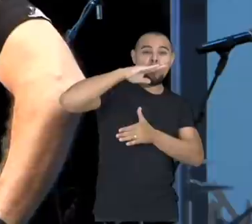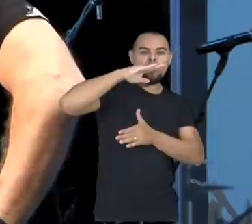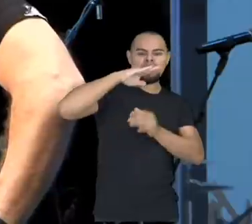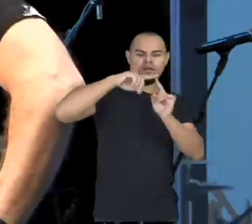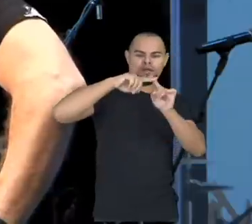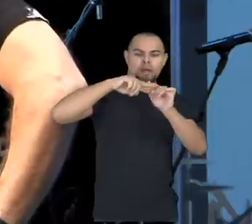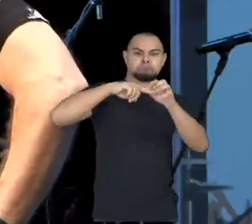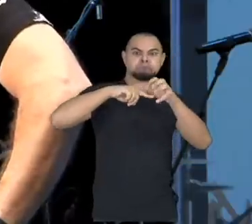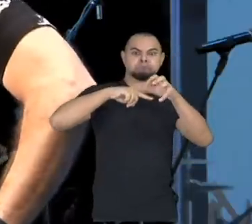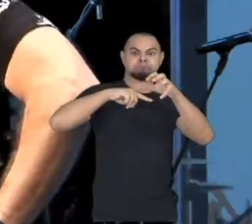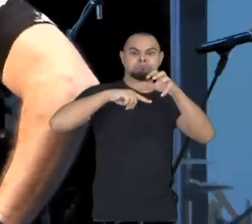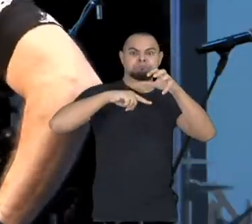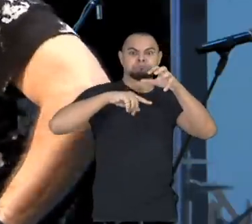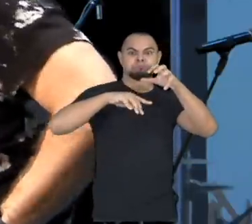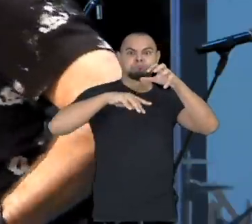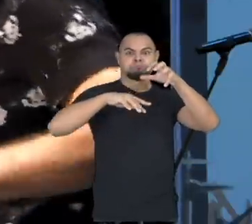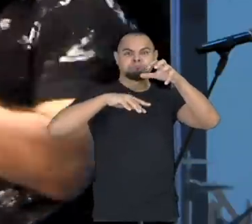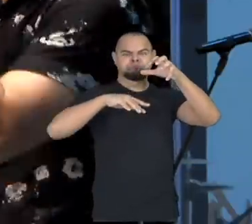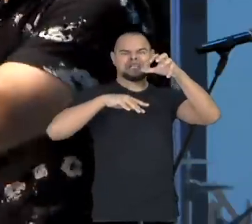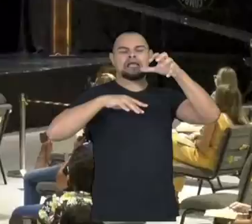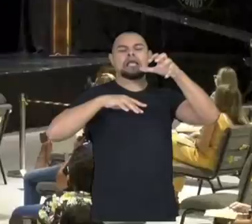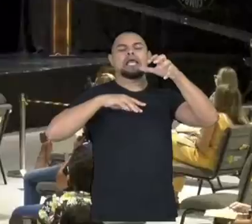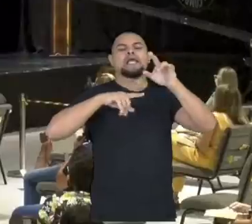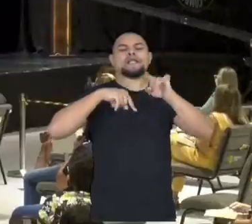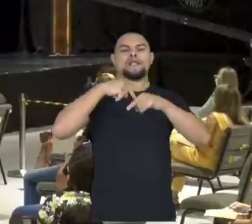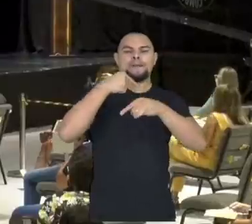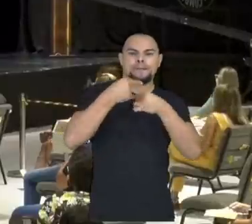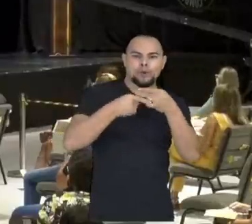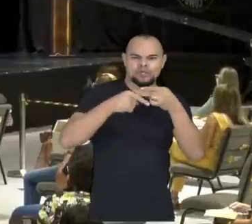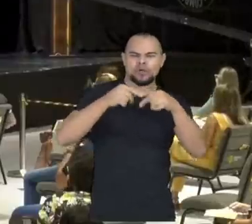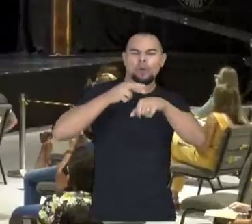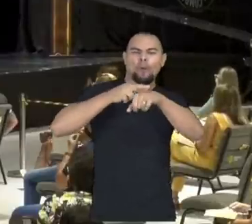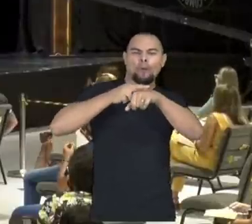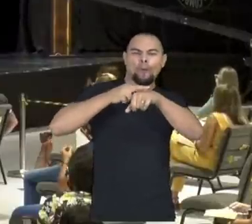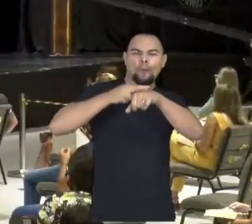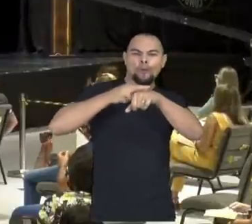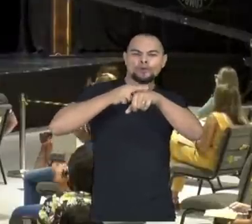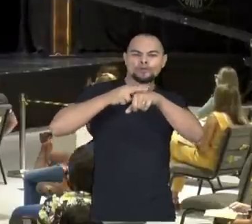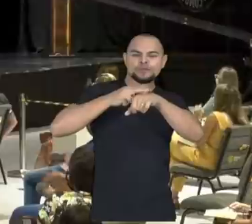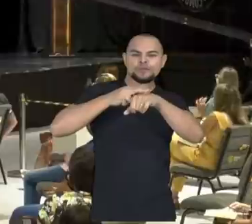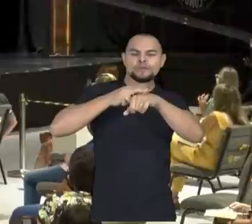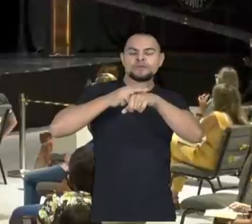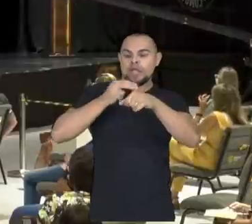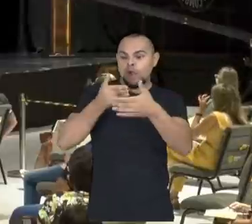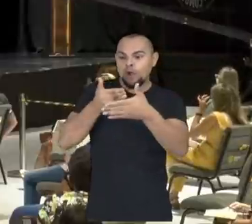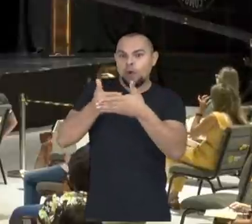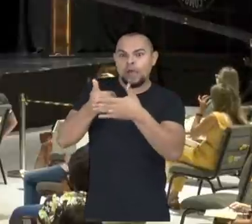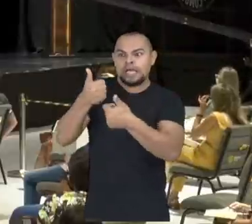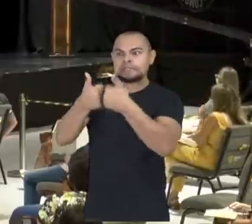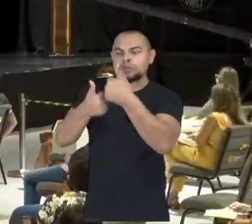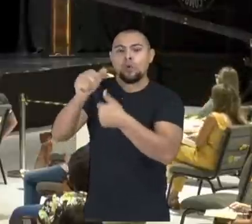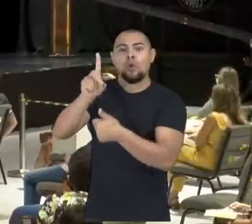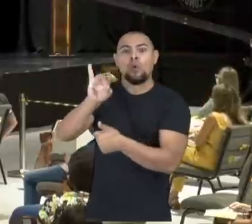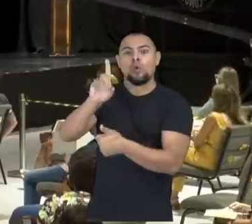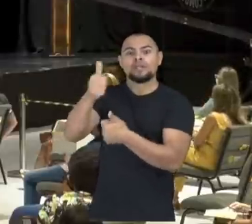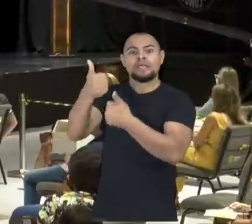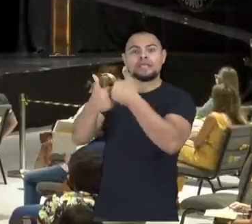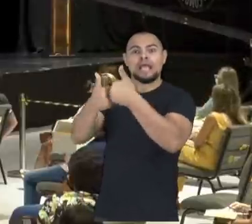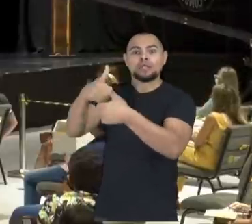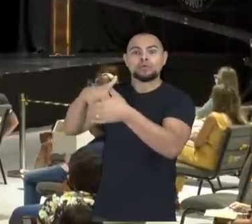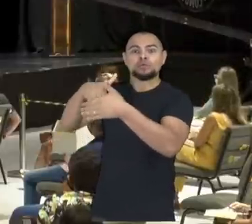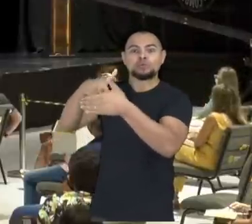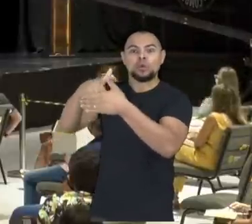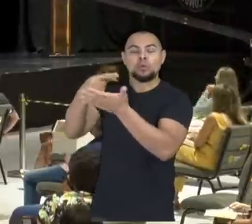Dedo inchou, edemaciou, depois ficou roxo. E o jogo vindo, o jogo vindo, o jogo vindo, o jogo vindo.